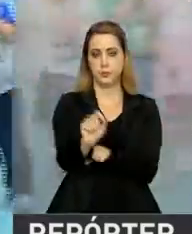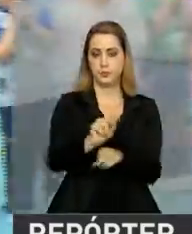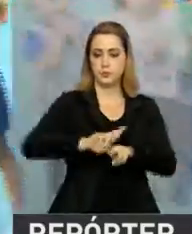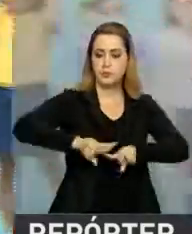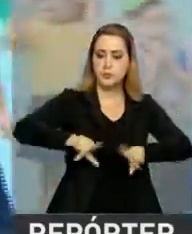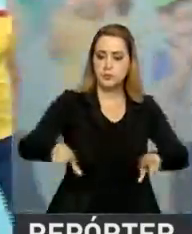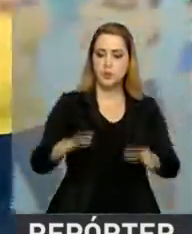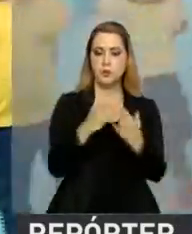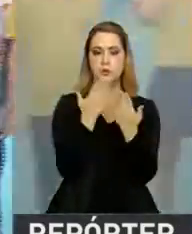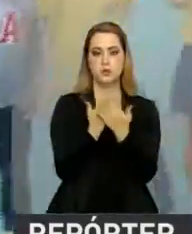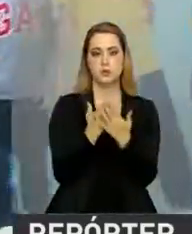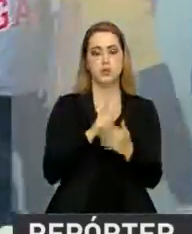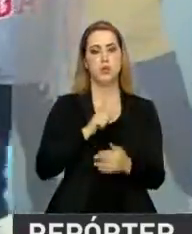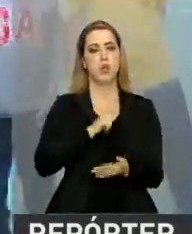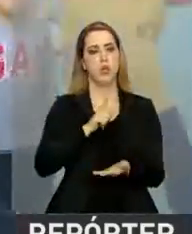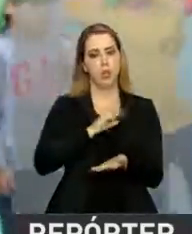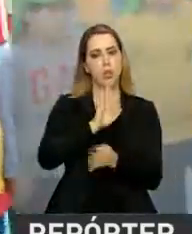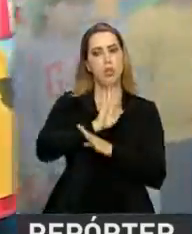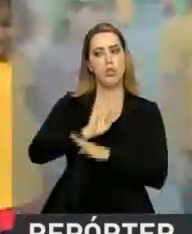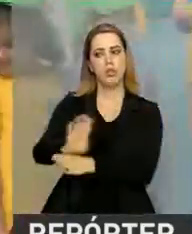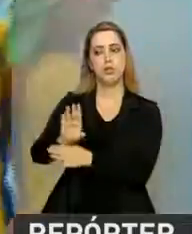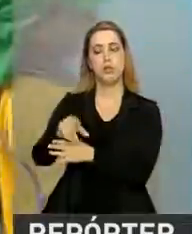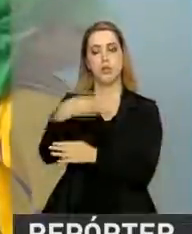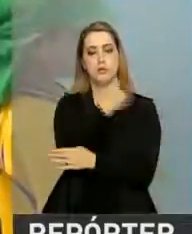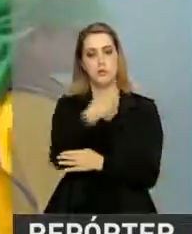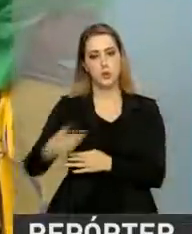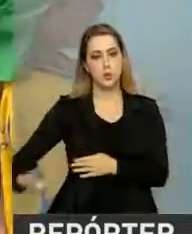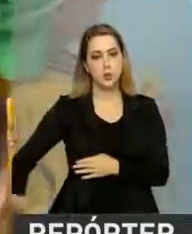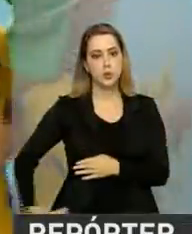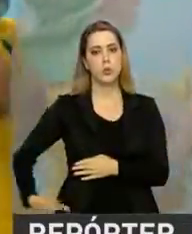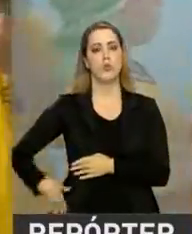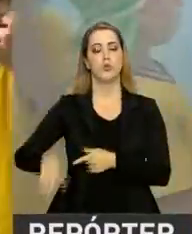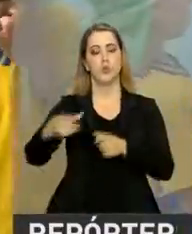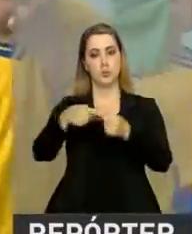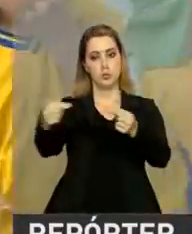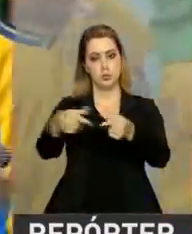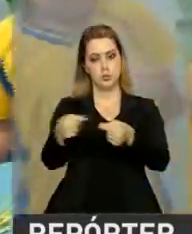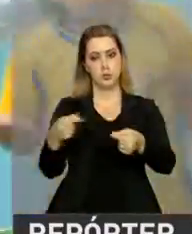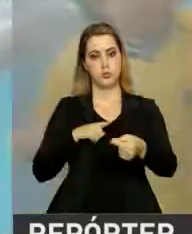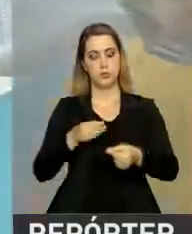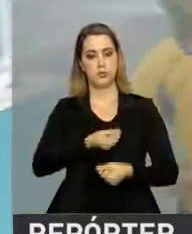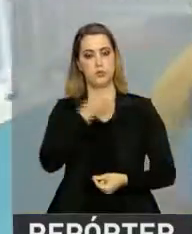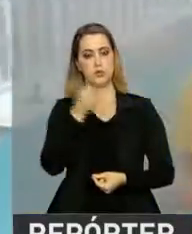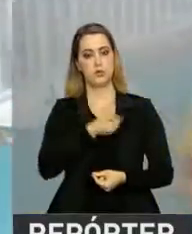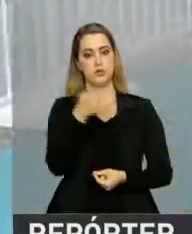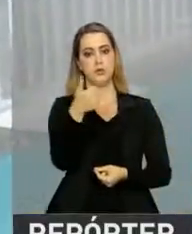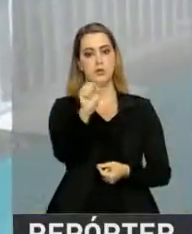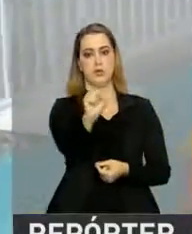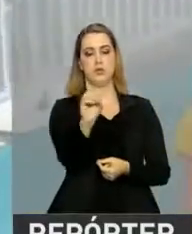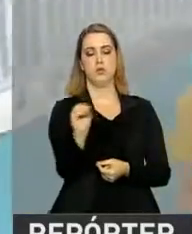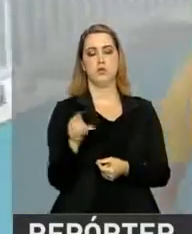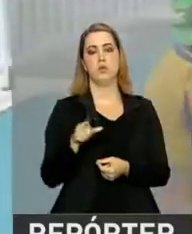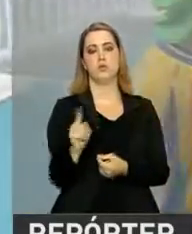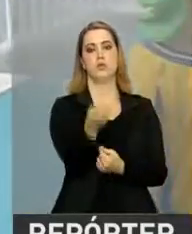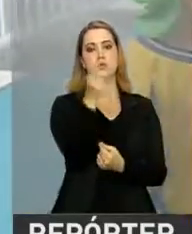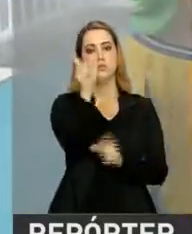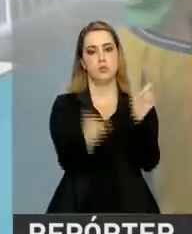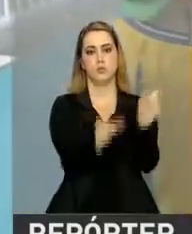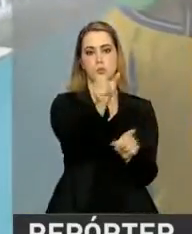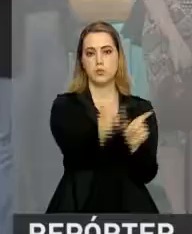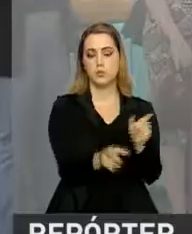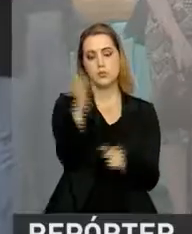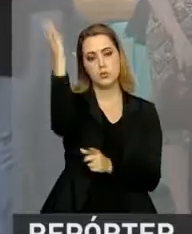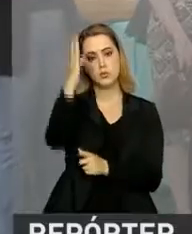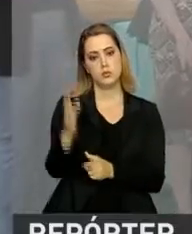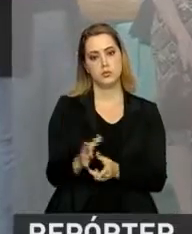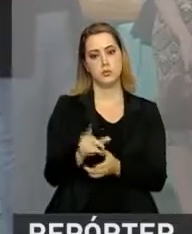recebem apoio do governo do japão onde vivem hoje cerca de 180 mil cidadãos brasileiros